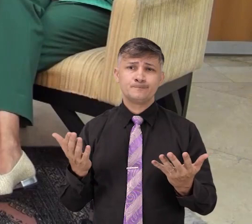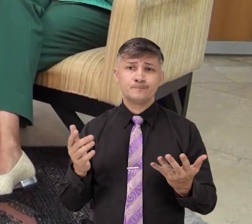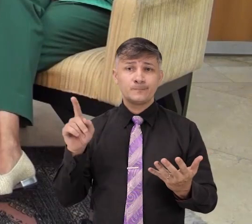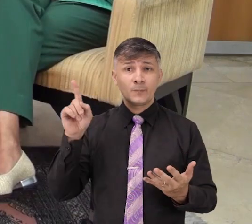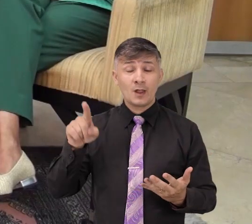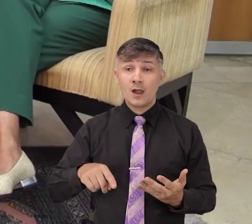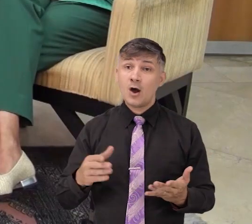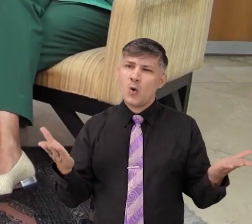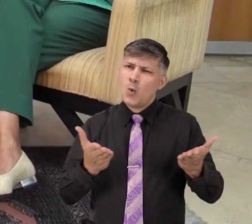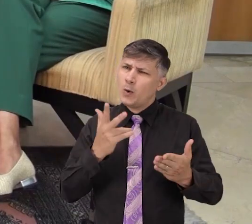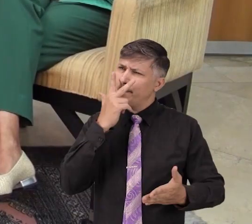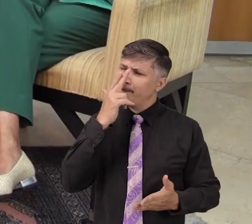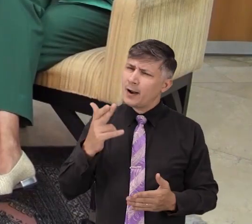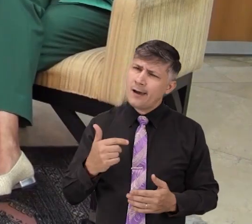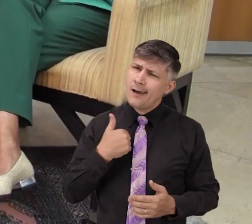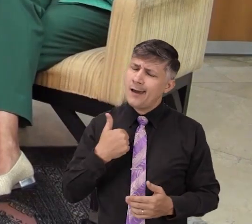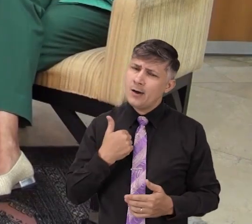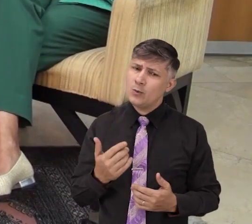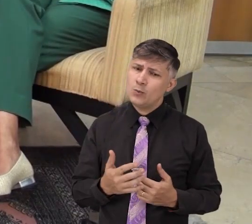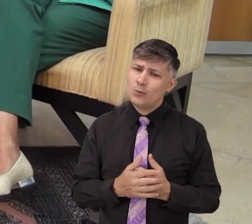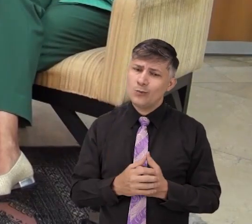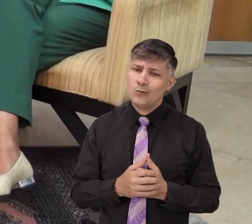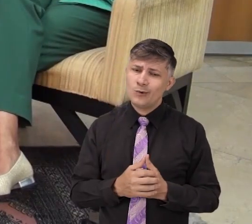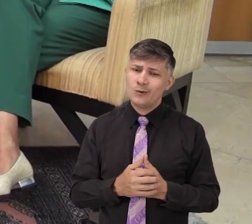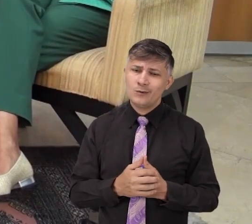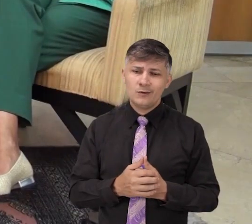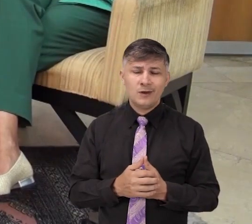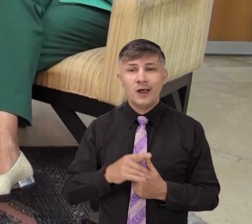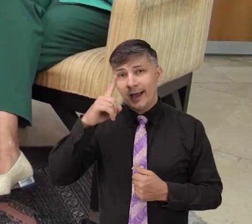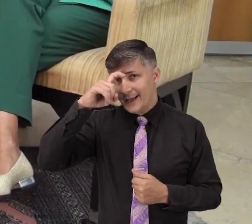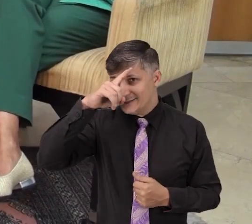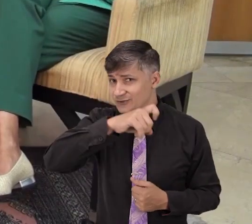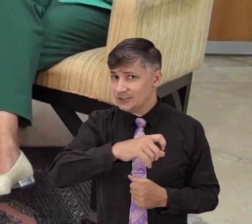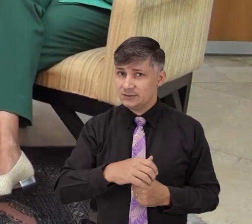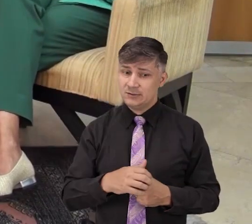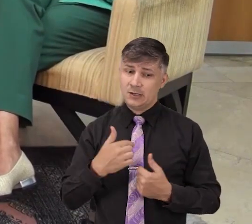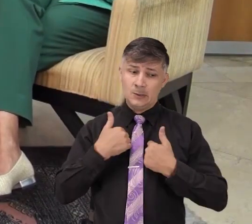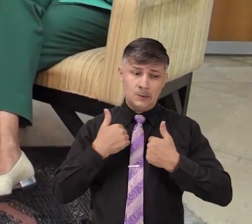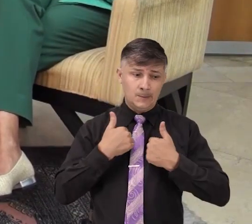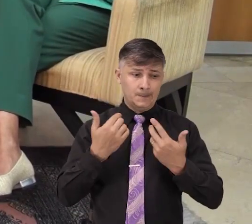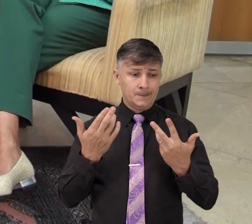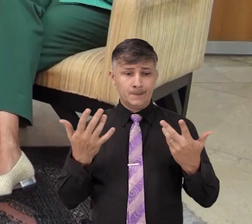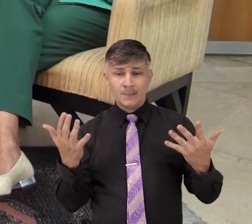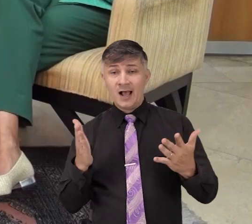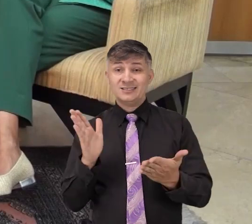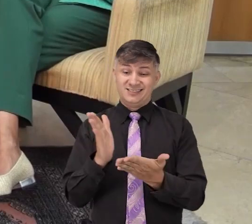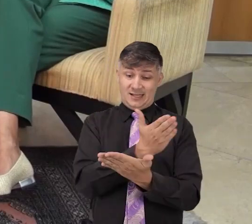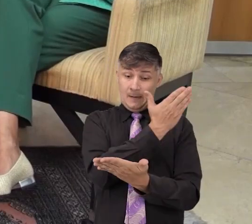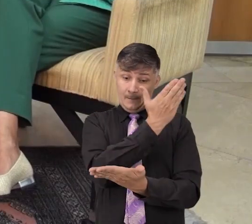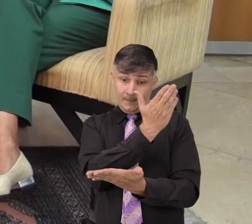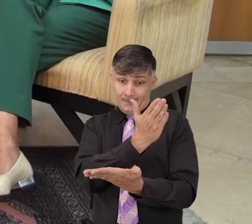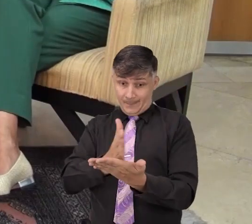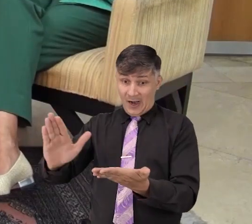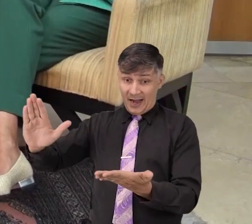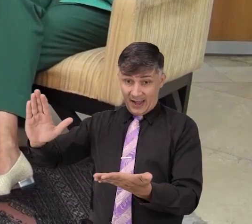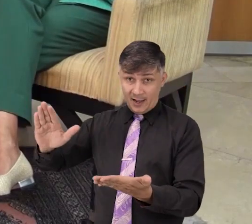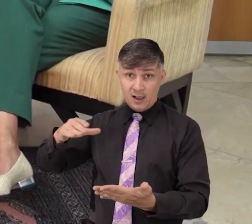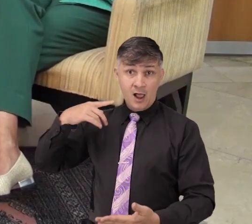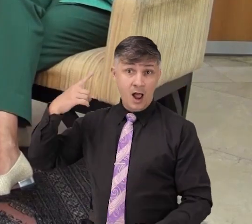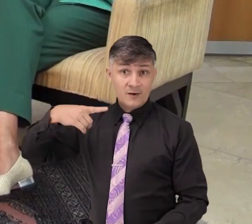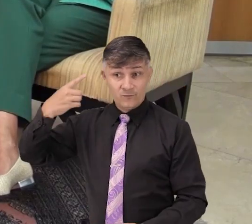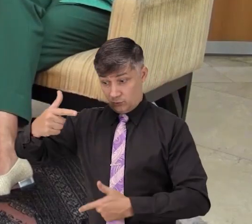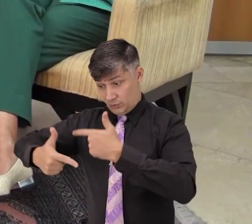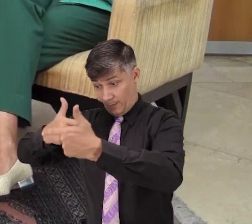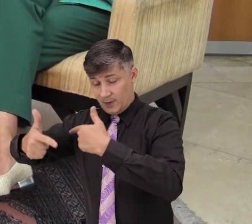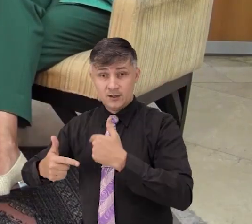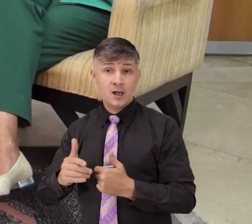a advocacia trabalhista hoje, eu acho que eu não posso... É difícil, né, você separar a situação